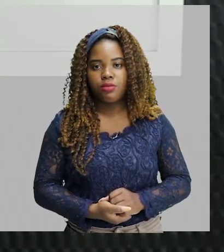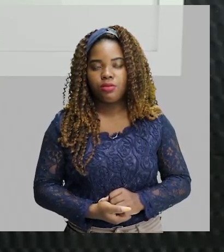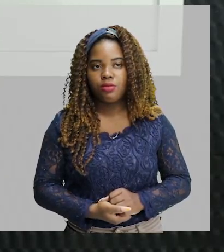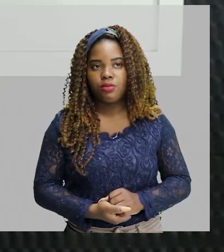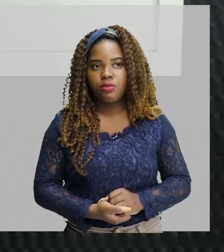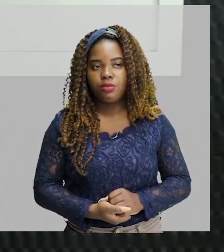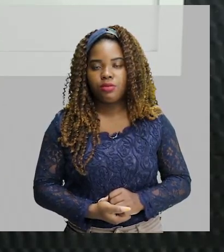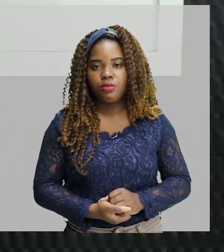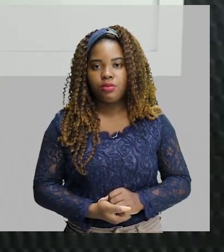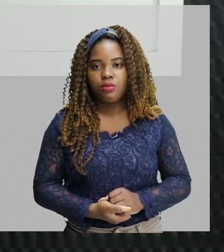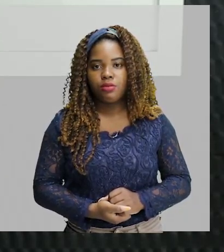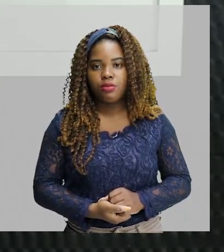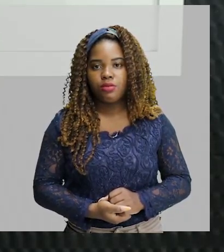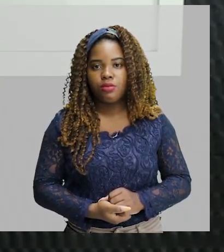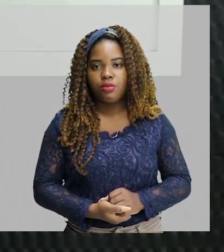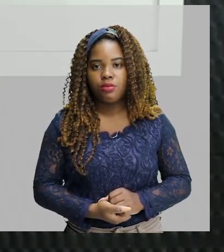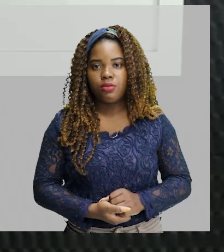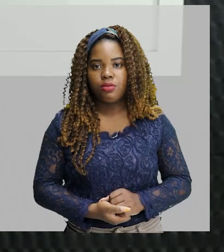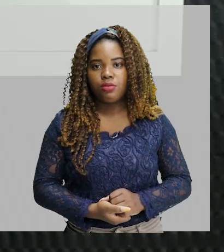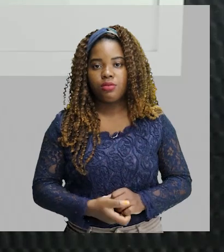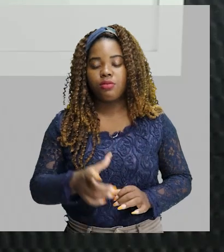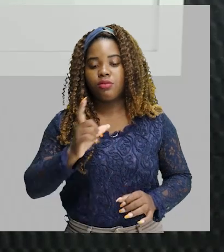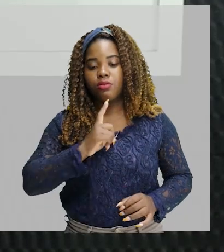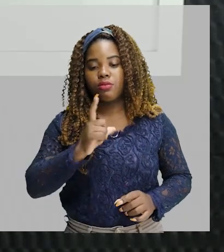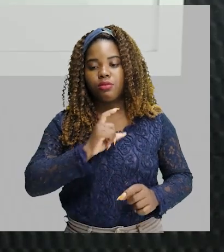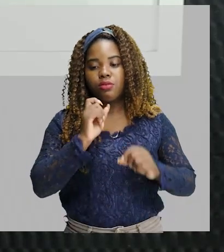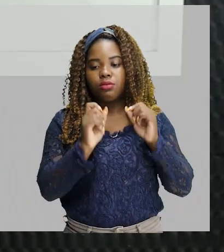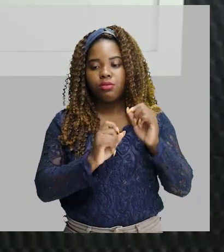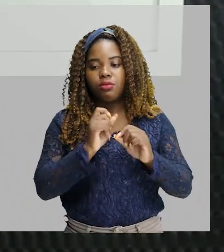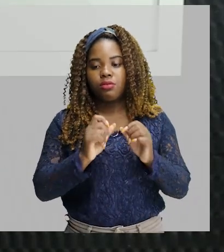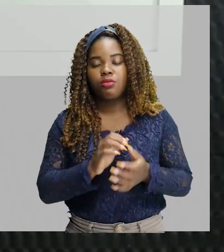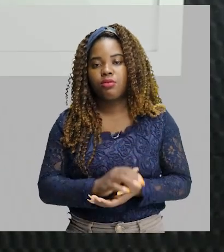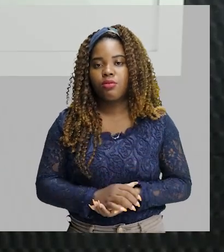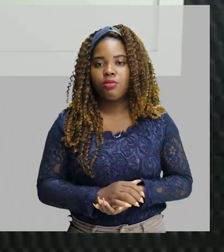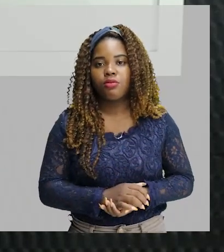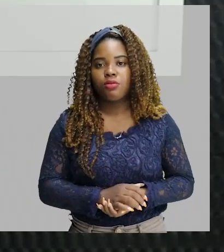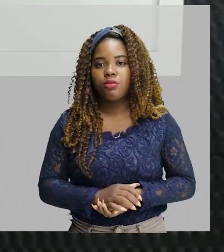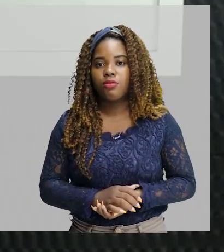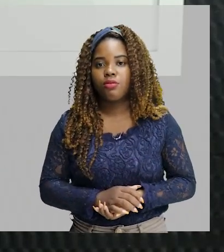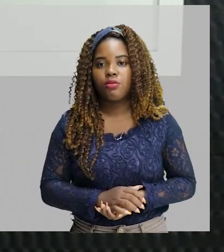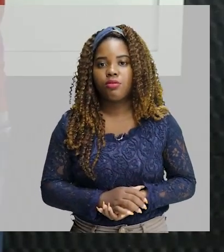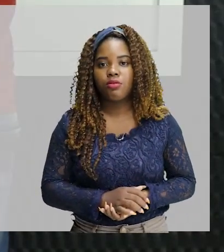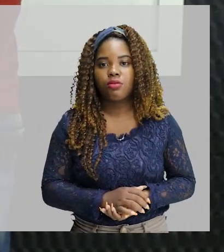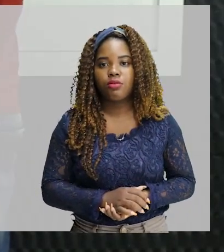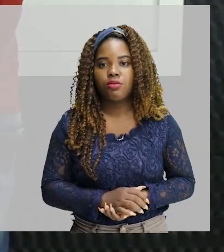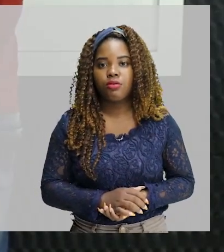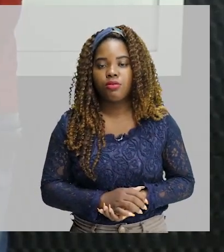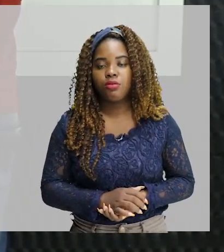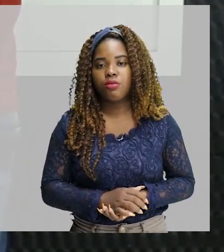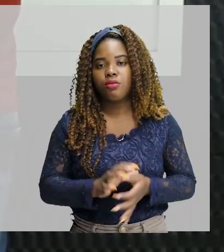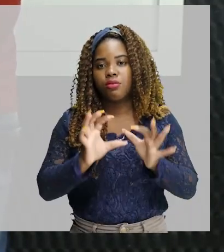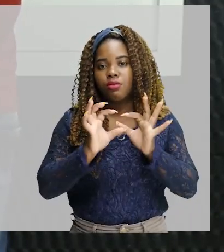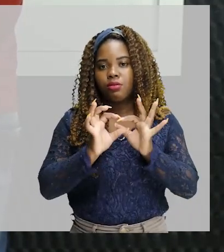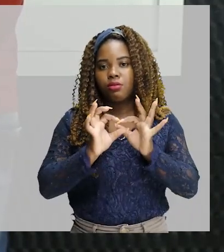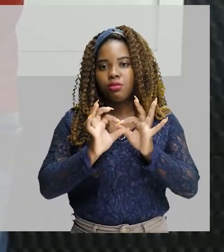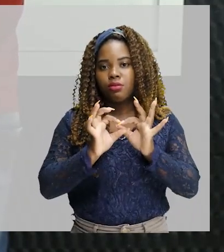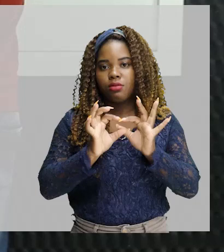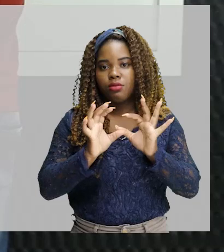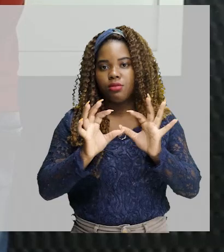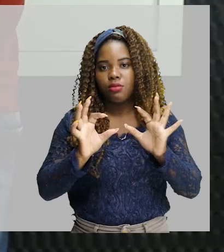presente? O grande presente que a existência nos dá, tá, é justamente a